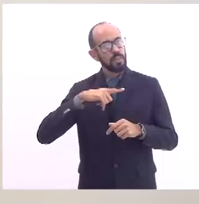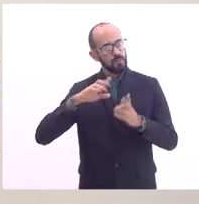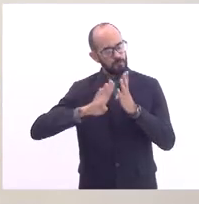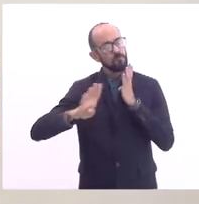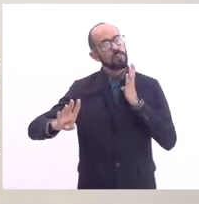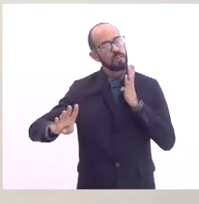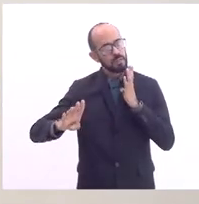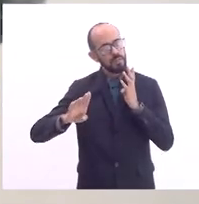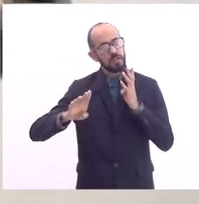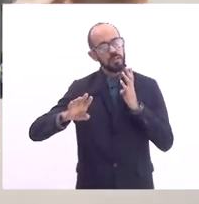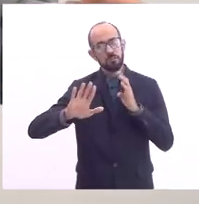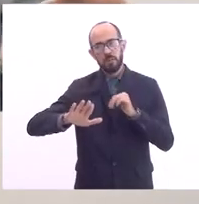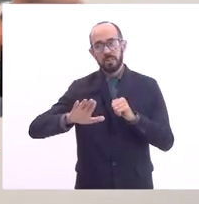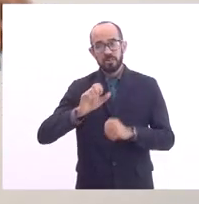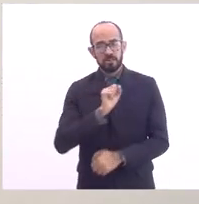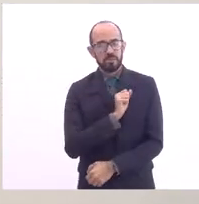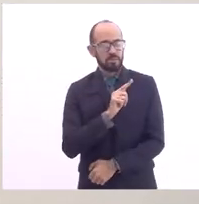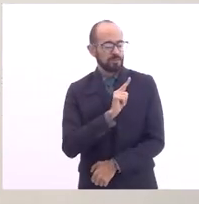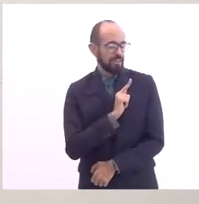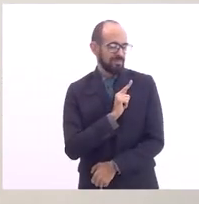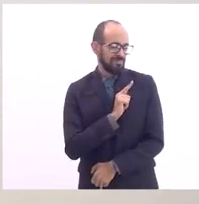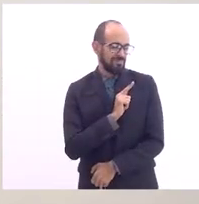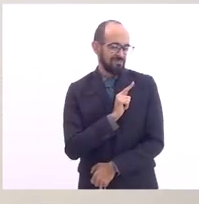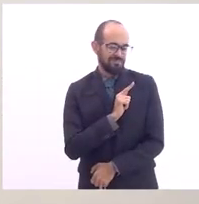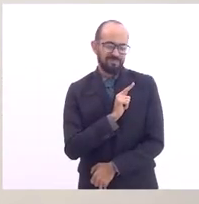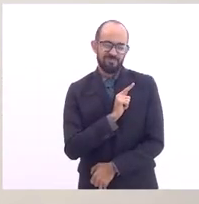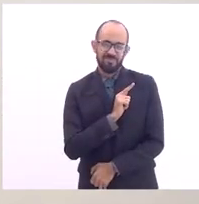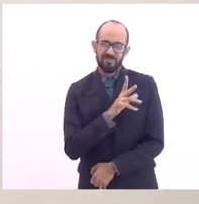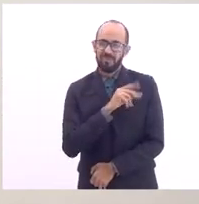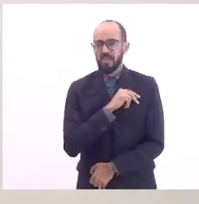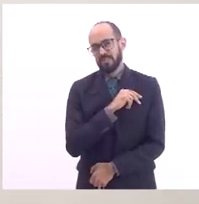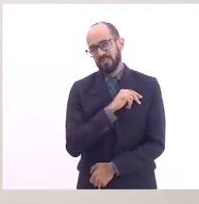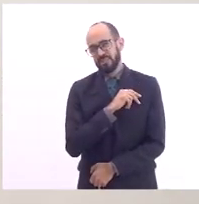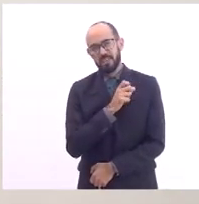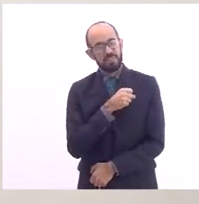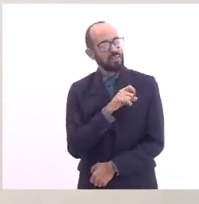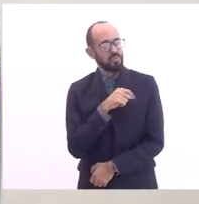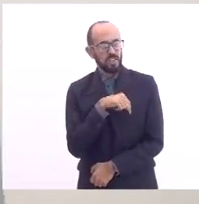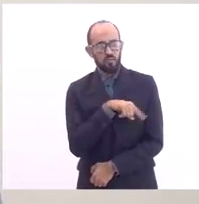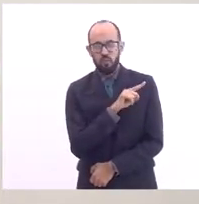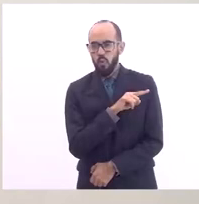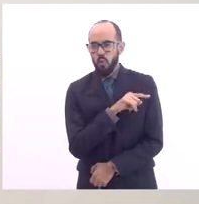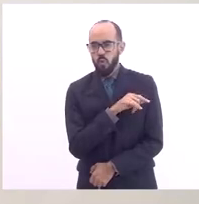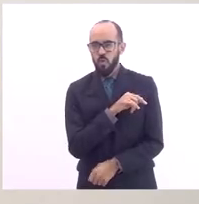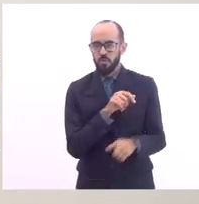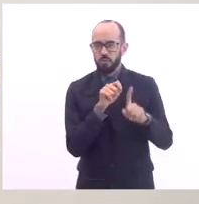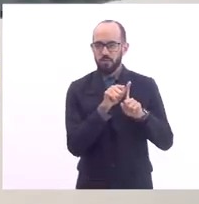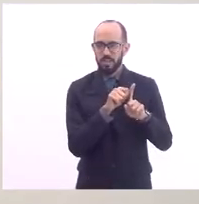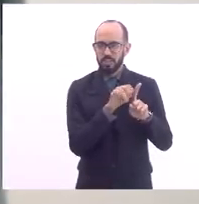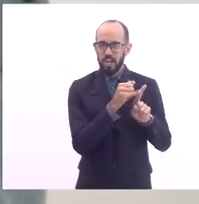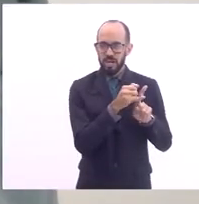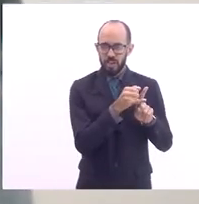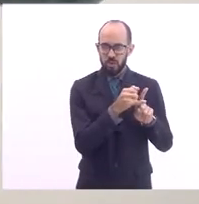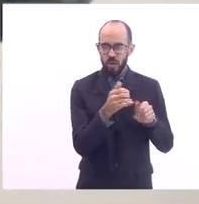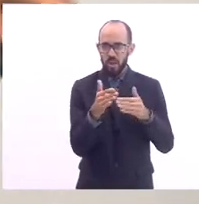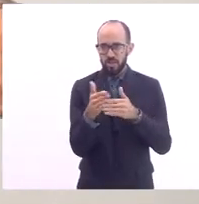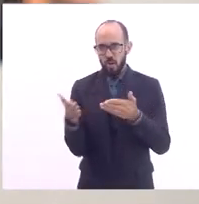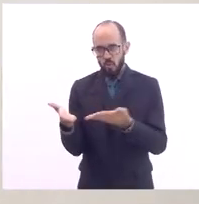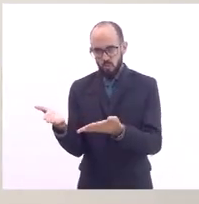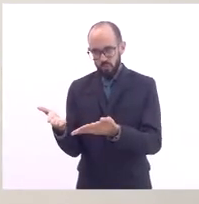entendeu? Mas em São Gonçalo, gente, quem for lá, isso é de janeiro para cá, é todo santo dia, mais